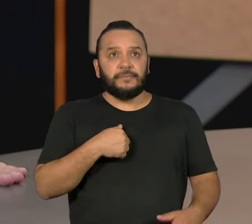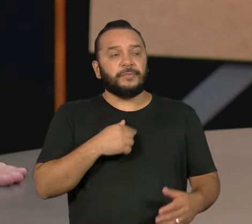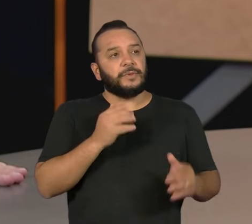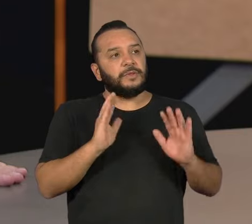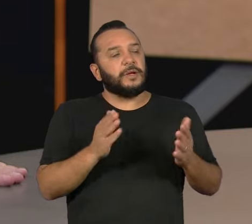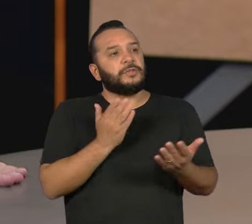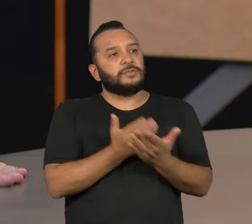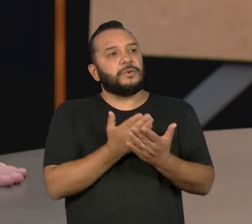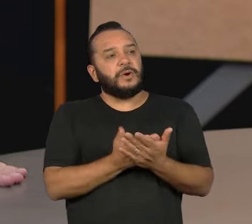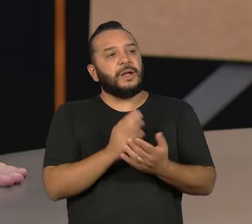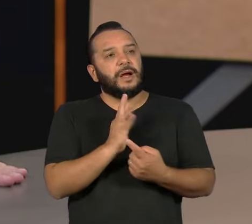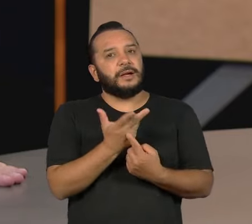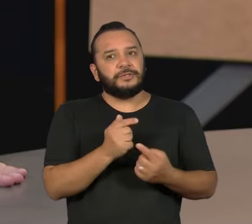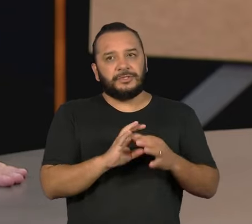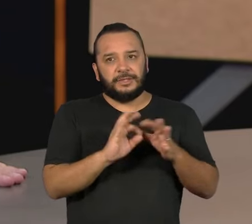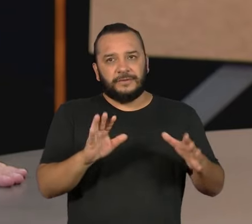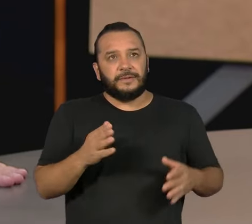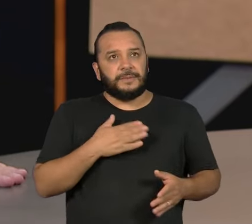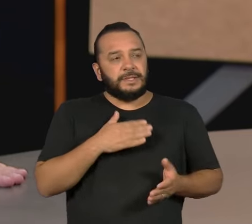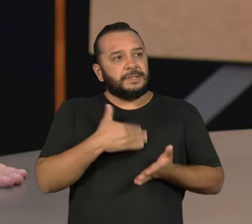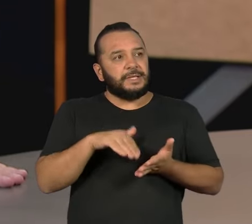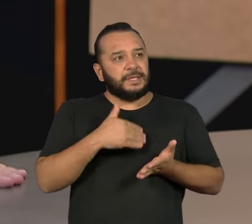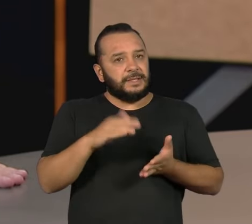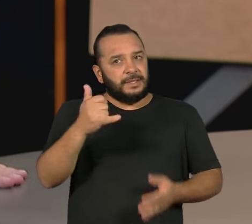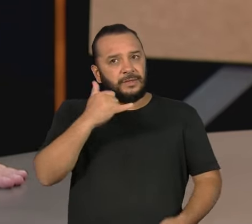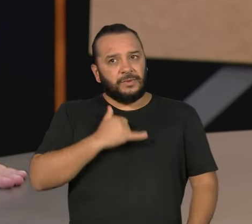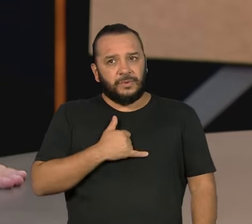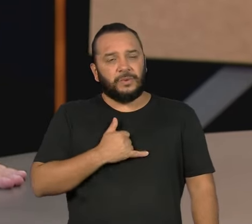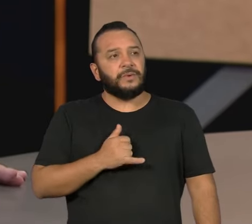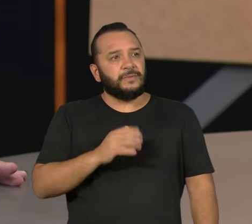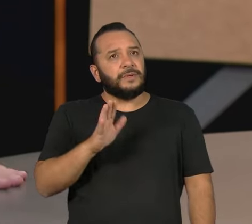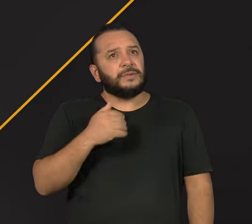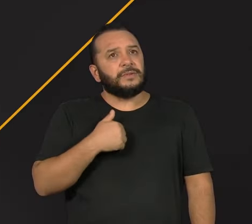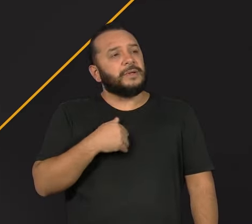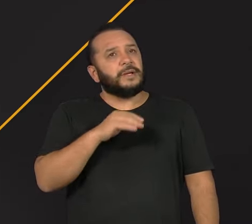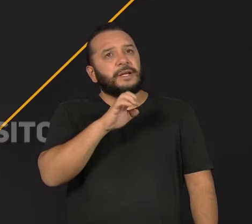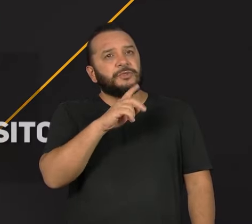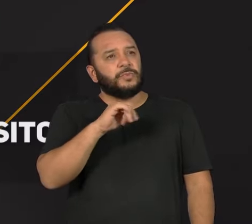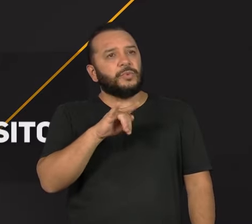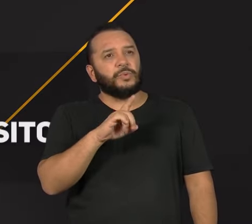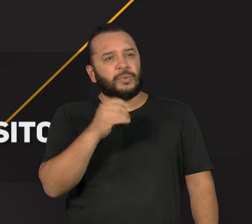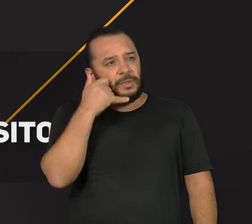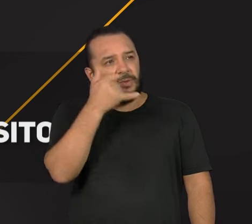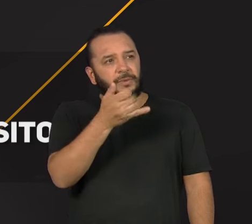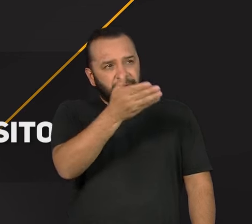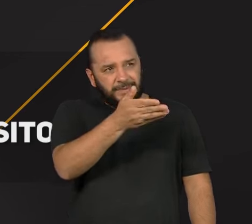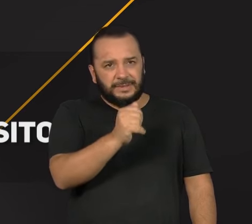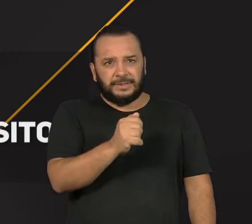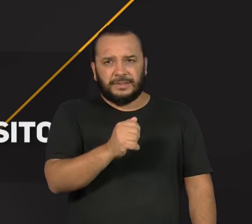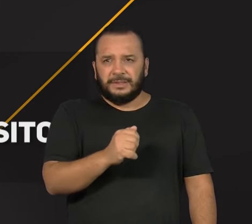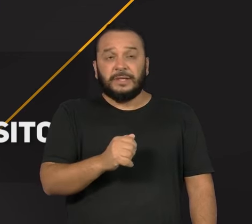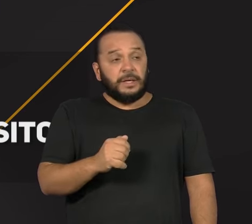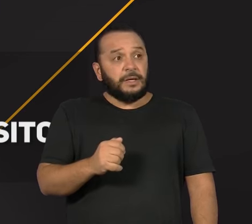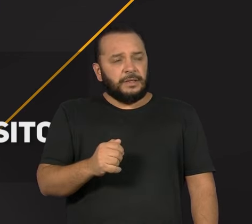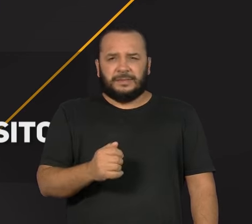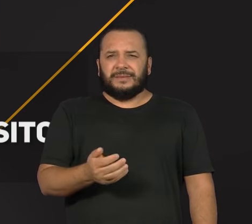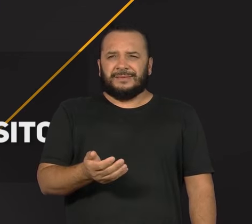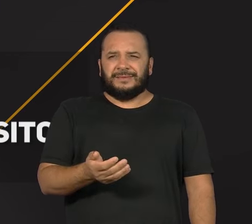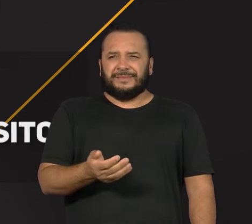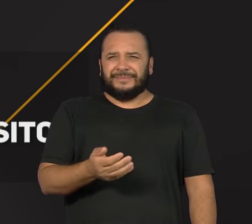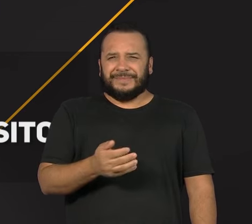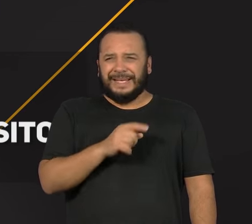Livre, veio a minha secretária e falou assim, Derico, o maestro Edmundo ligou para você. Assiste o João 11h30? Eu falo, maestro, pelo amor